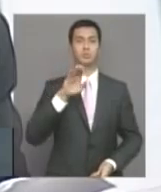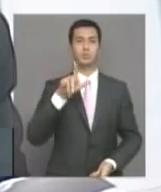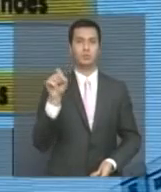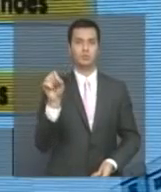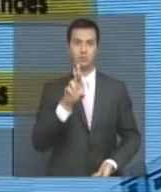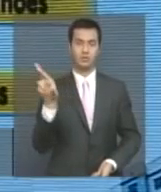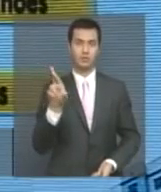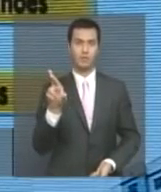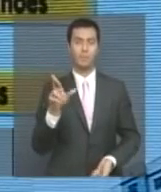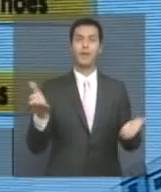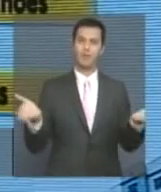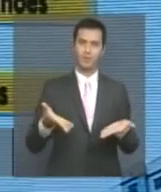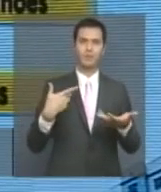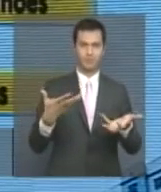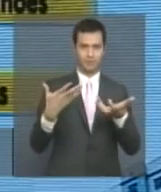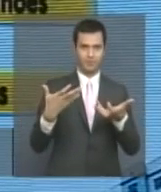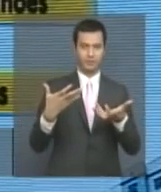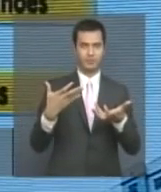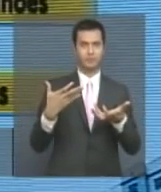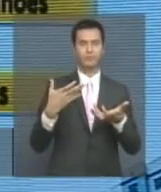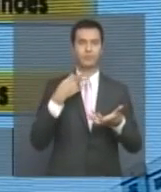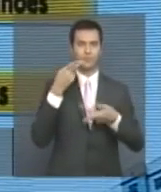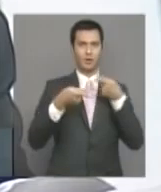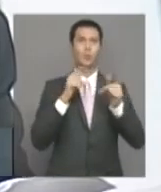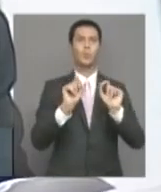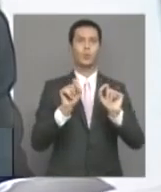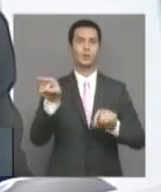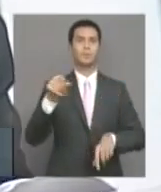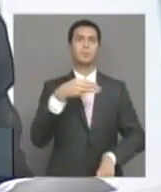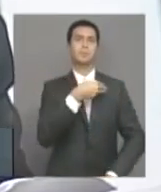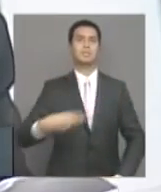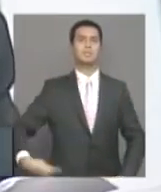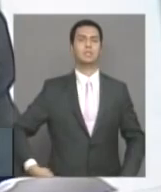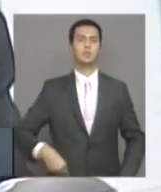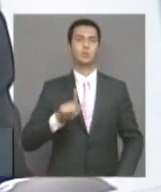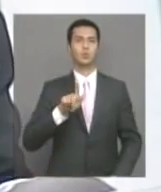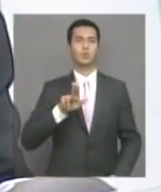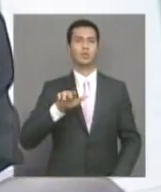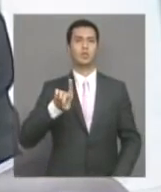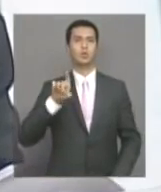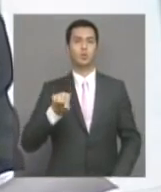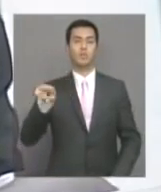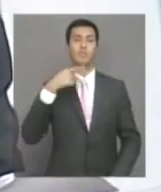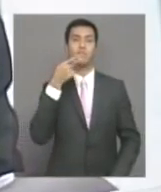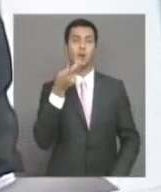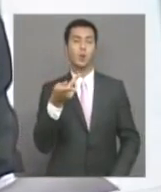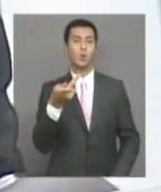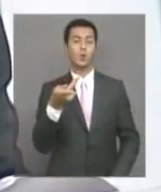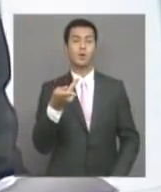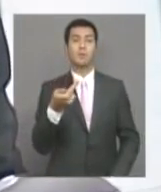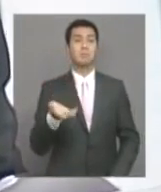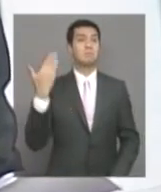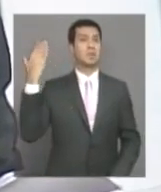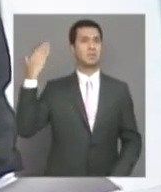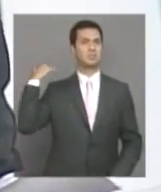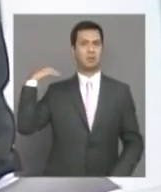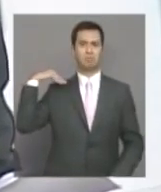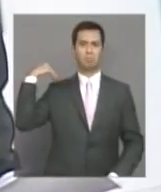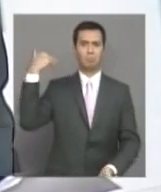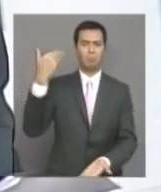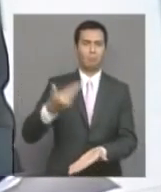Mantega, que nos informou que nunca foi investido tanto na área social, nem na habitação e em outra